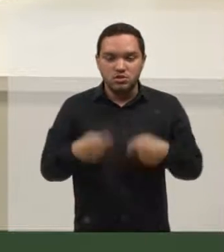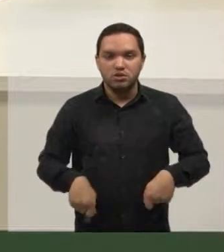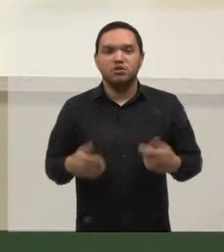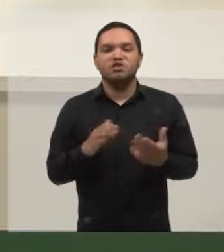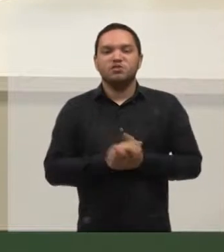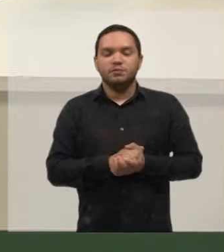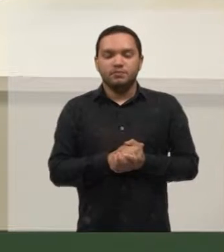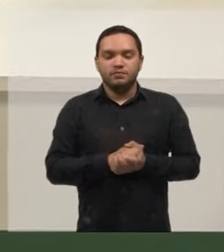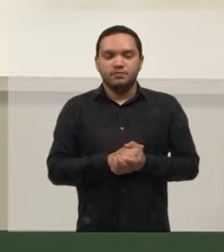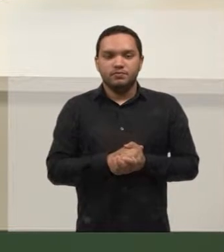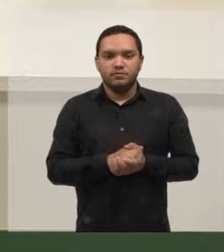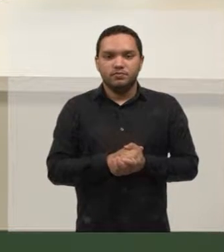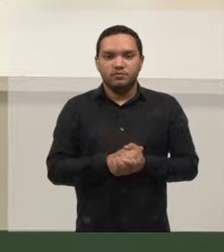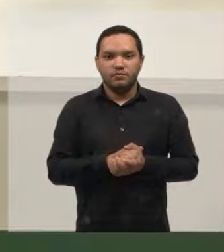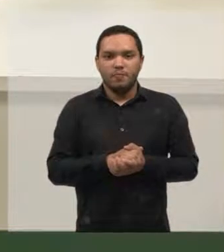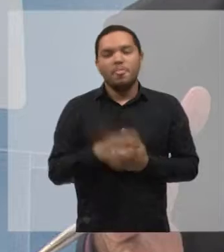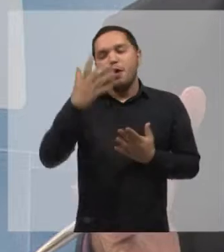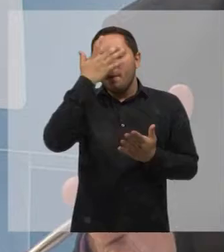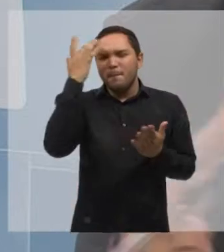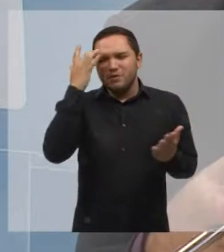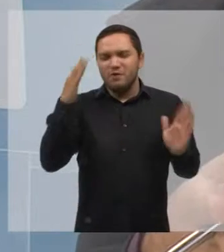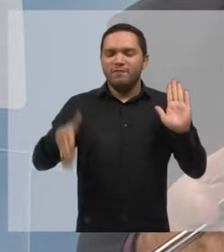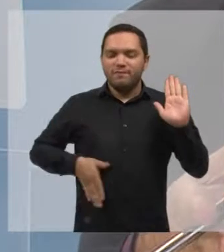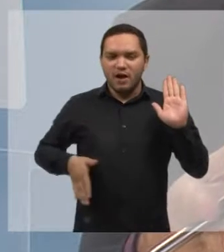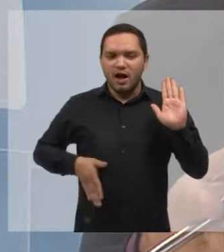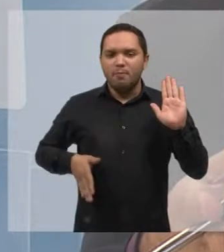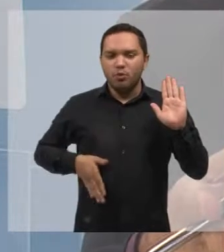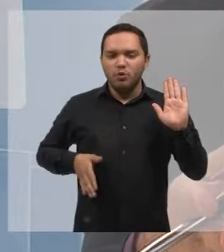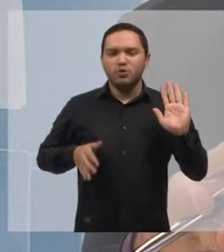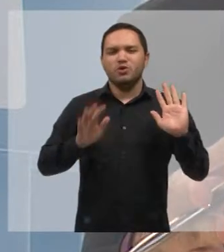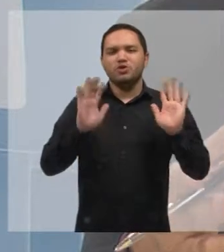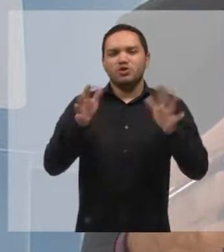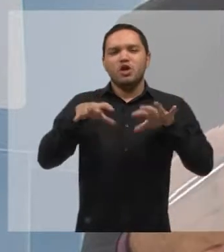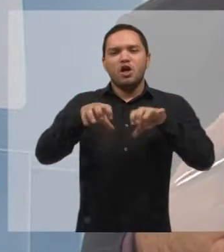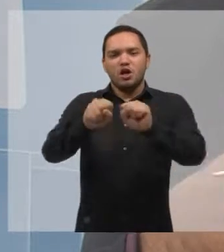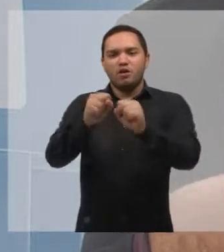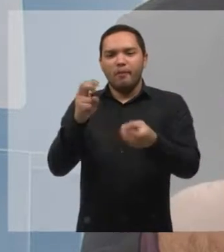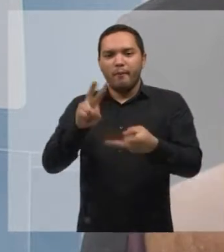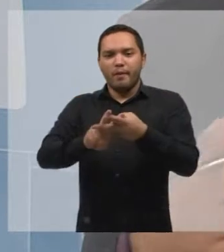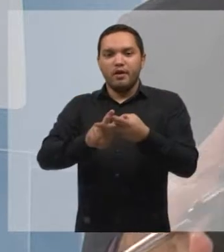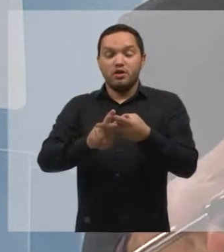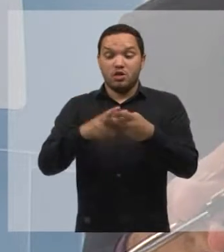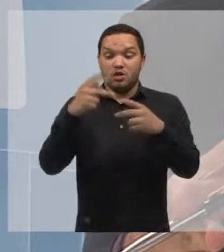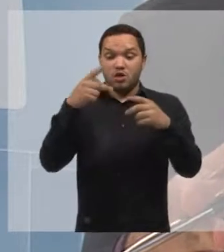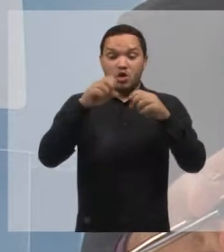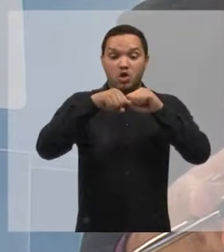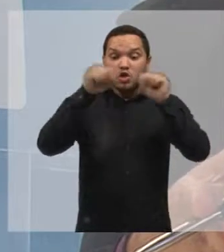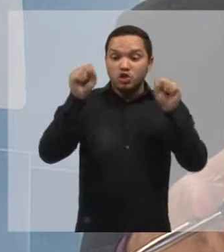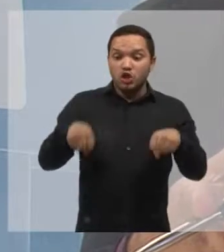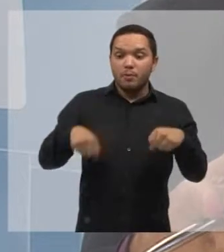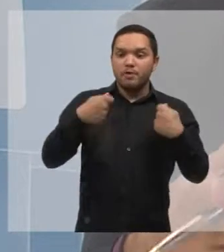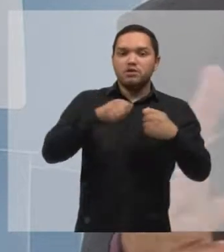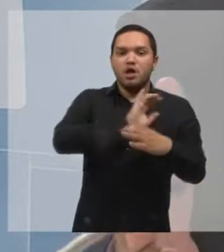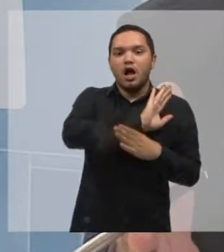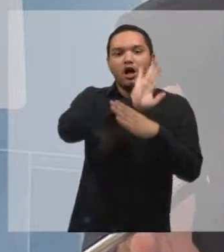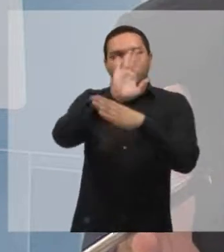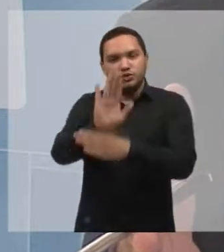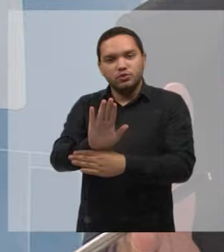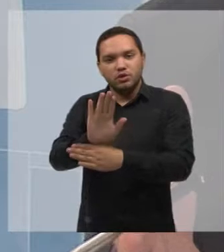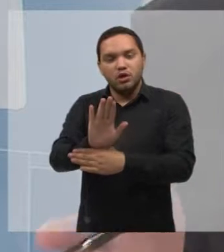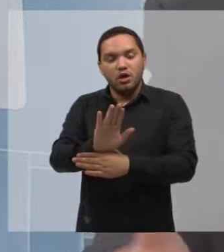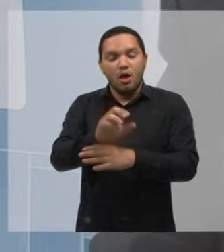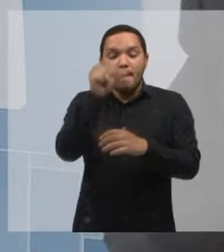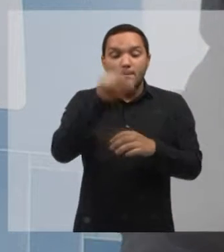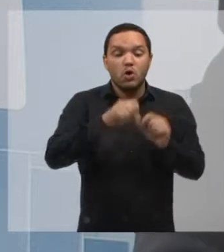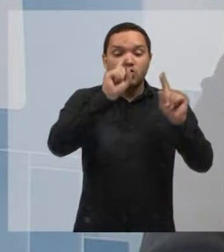no erro, na bandidagem, que foi preso, o sistema prisional tem que tentar recuperar. Mas o maior desafio